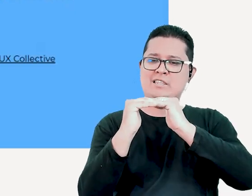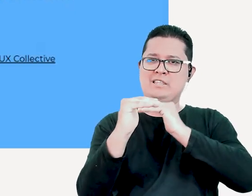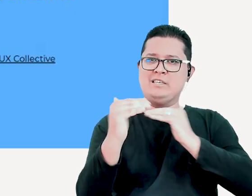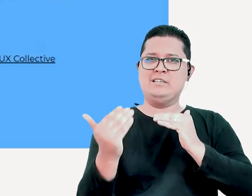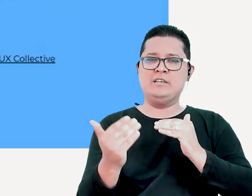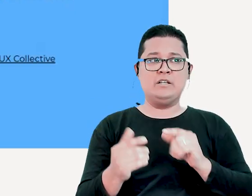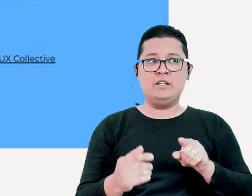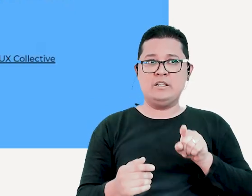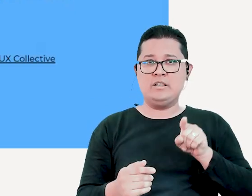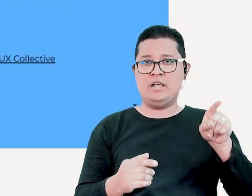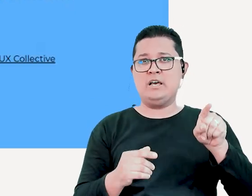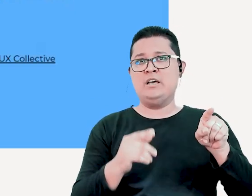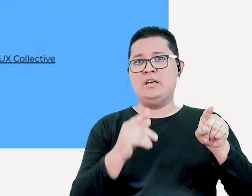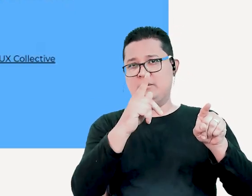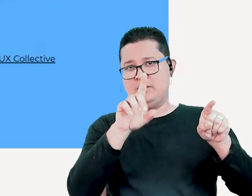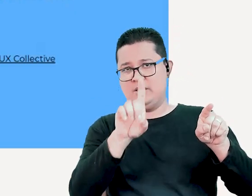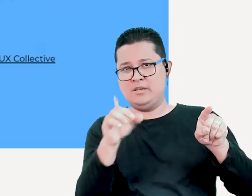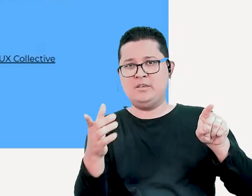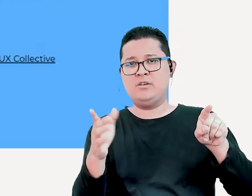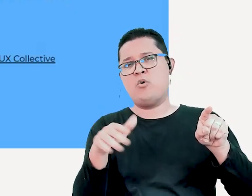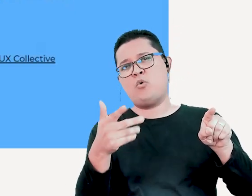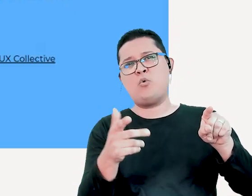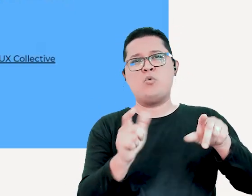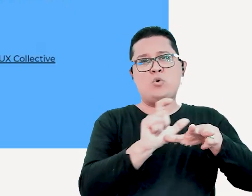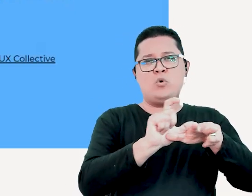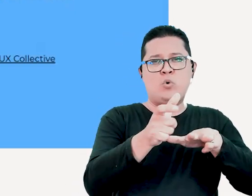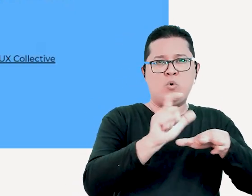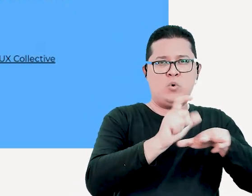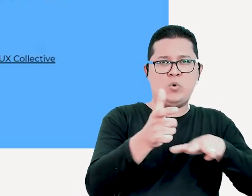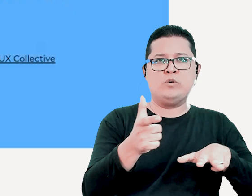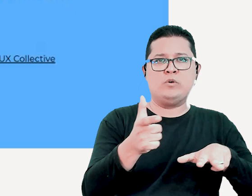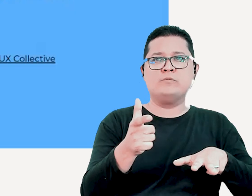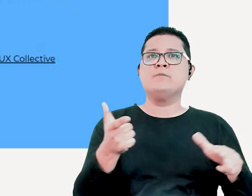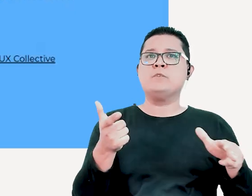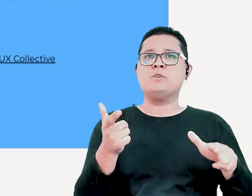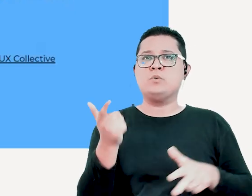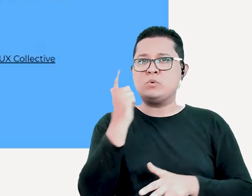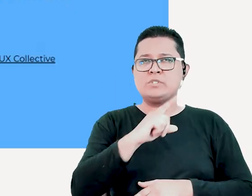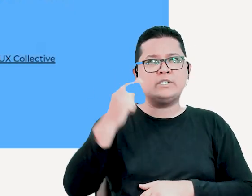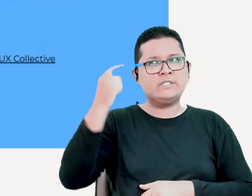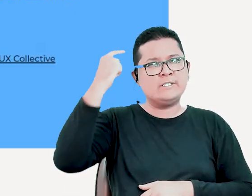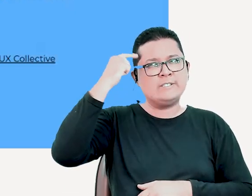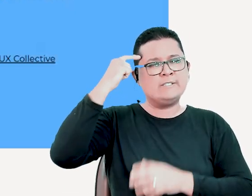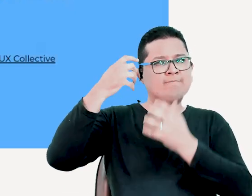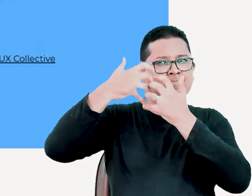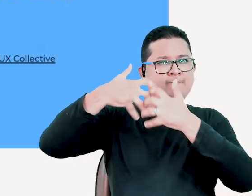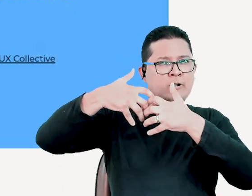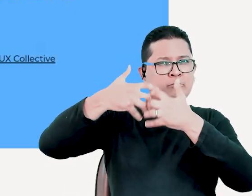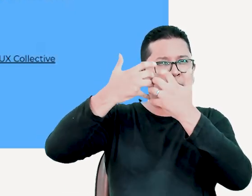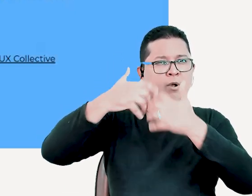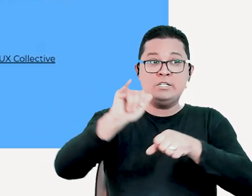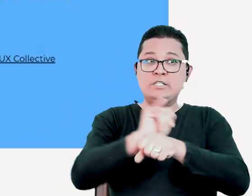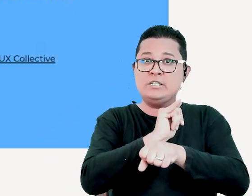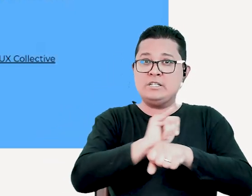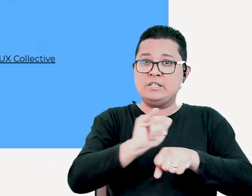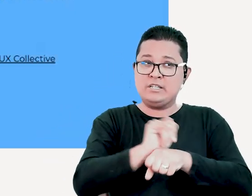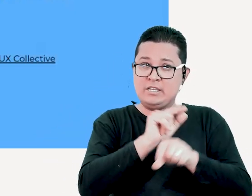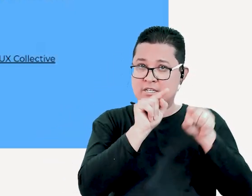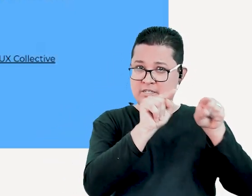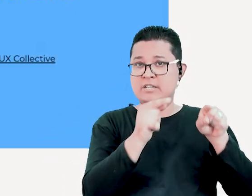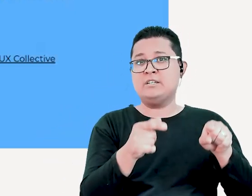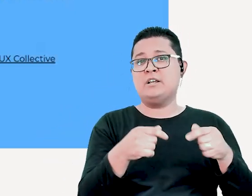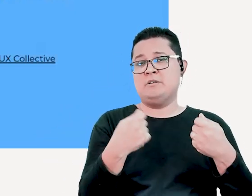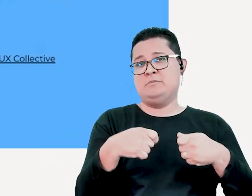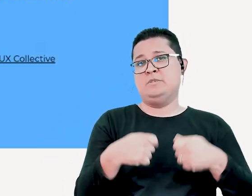nossos stakeholders aí, pensar muito mais numa parte de estratégia do que criação de componentes, por exemplo,